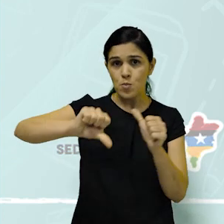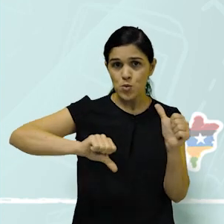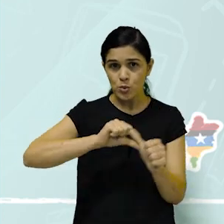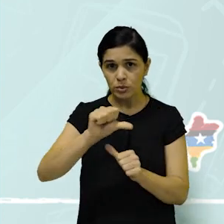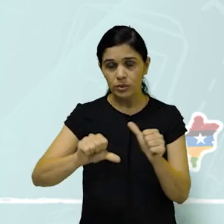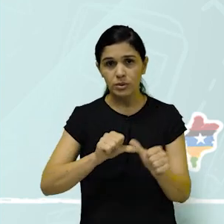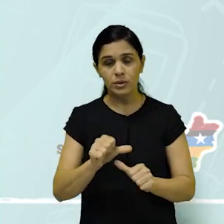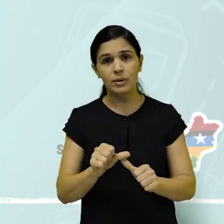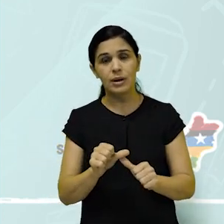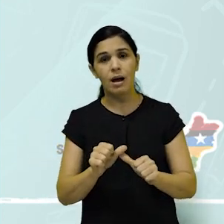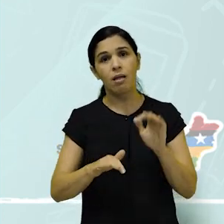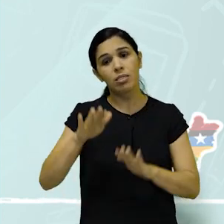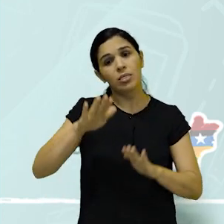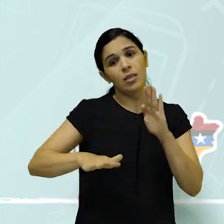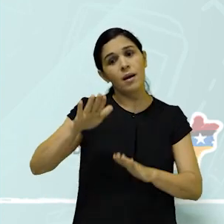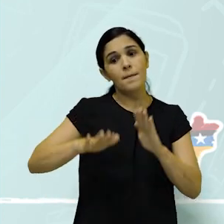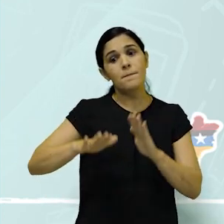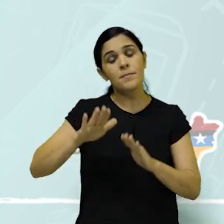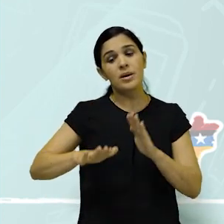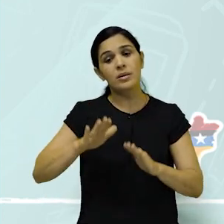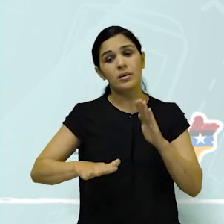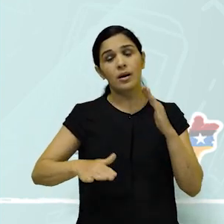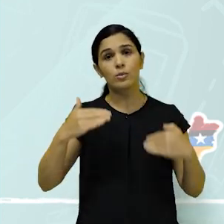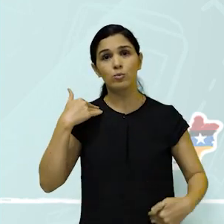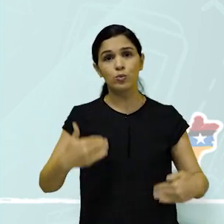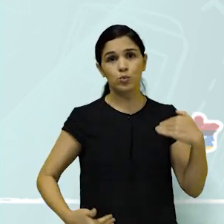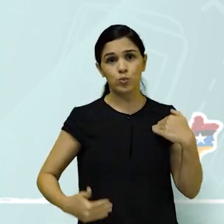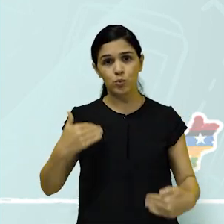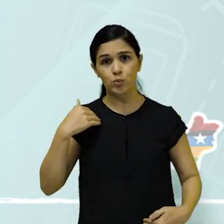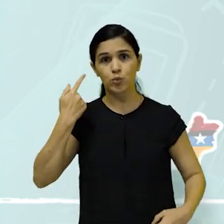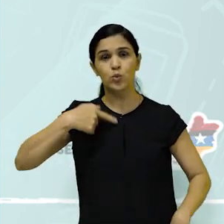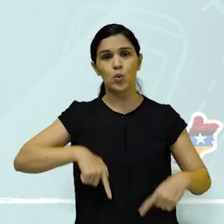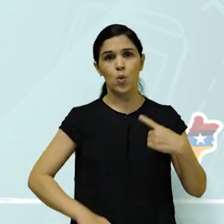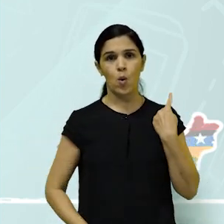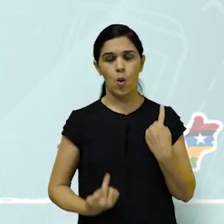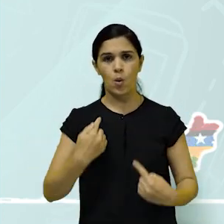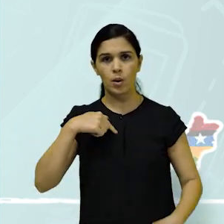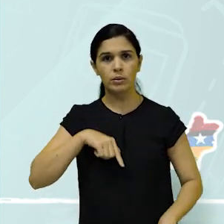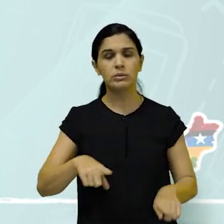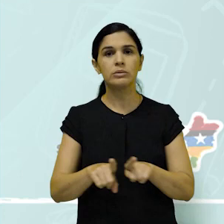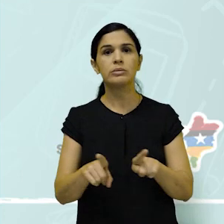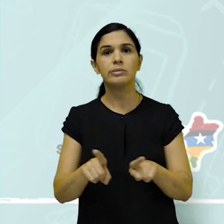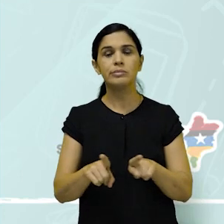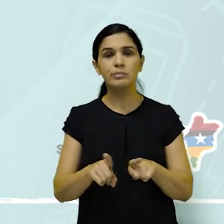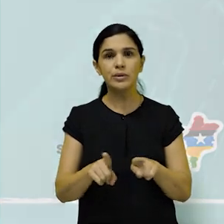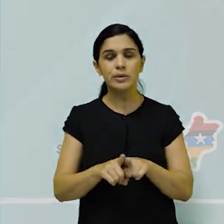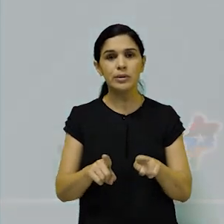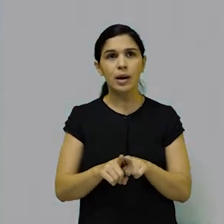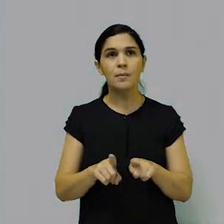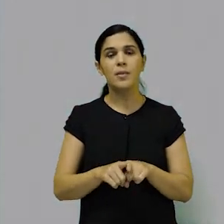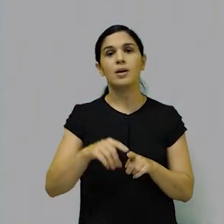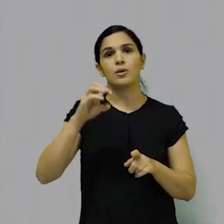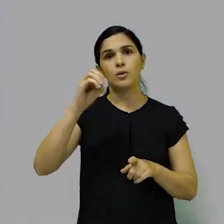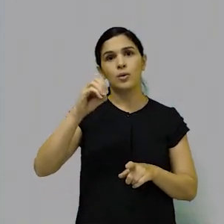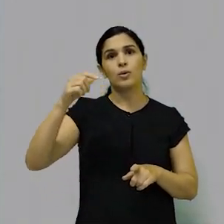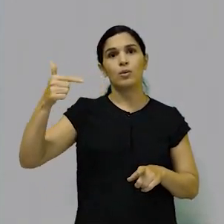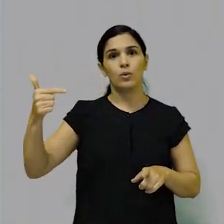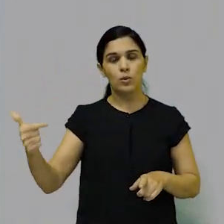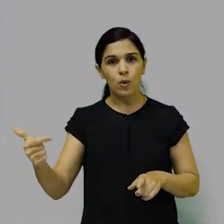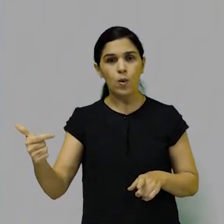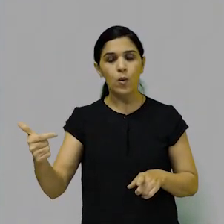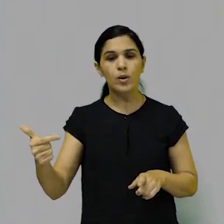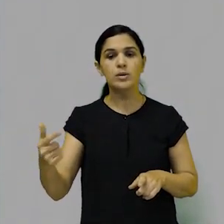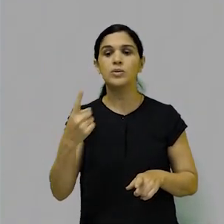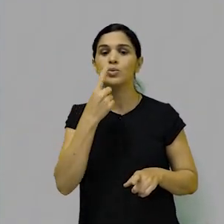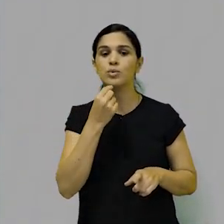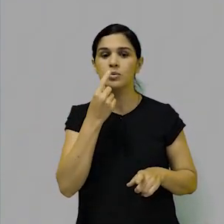do organismo, incluindo a necessidade de absorção de oxigênio e excreção de gás carbônico. Vamos lá, galerinha.